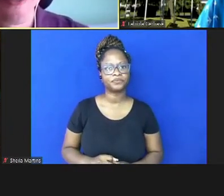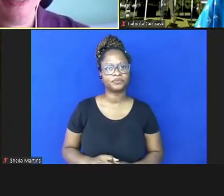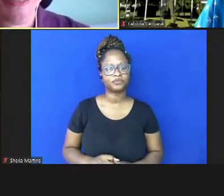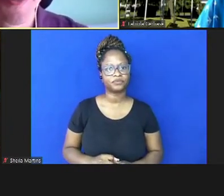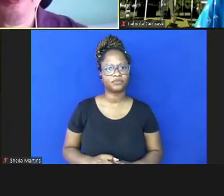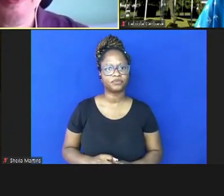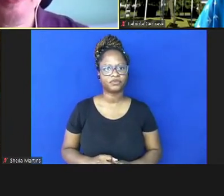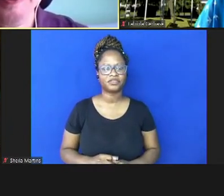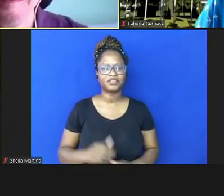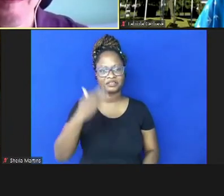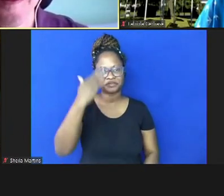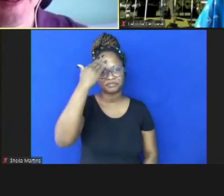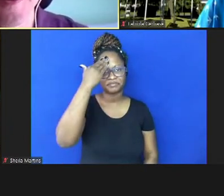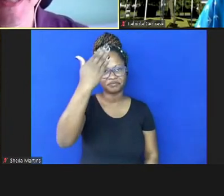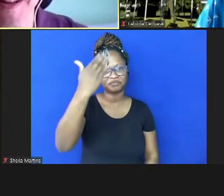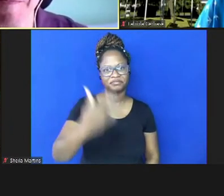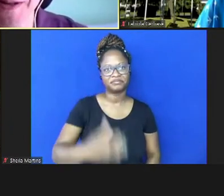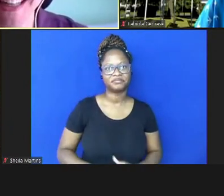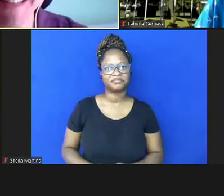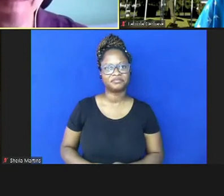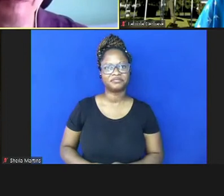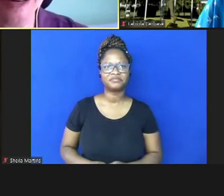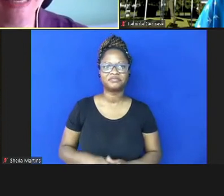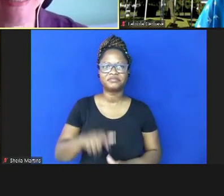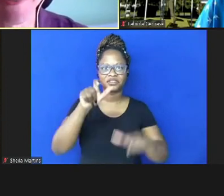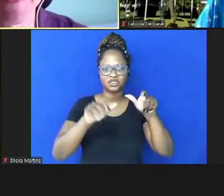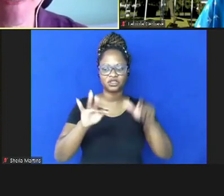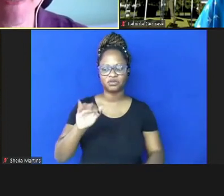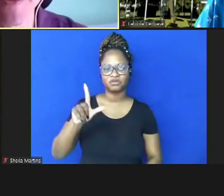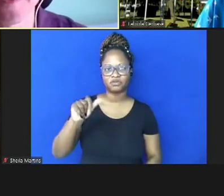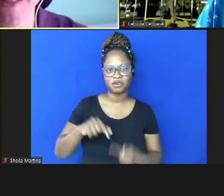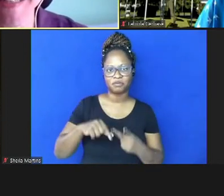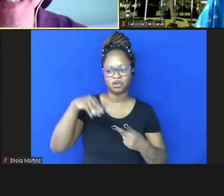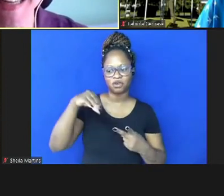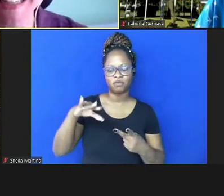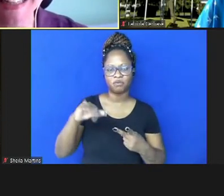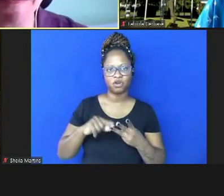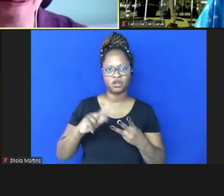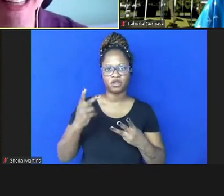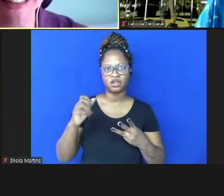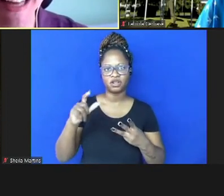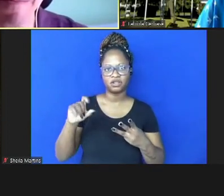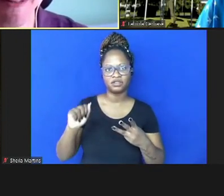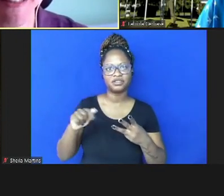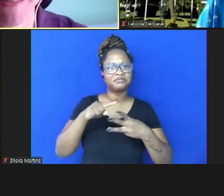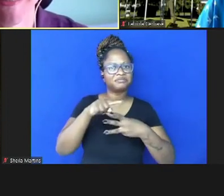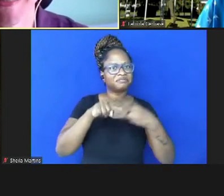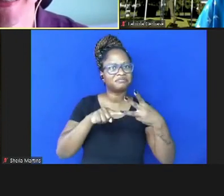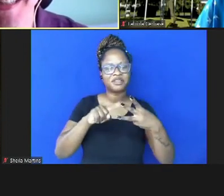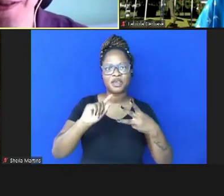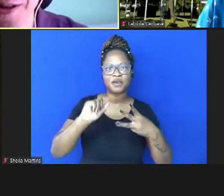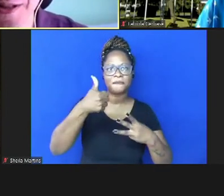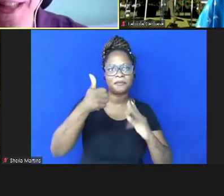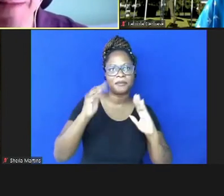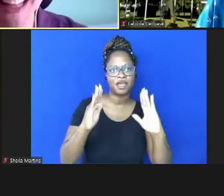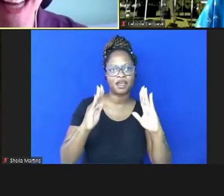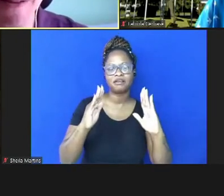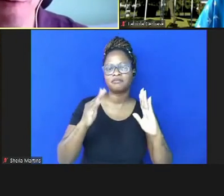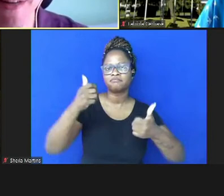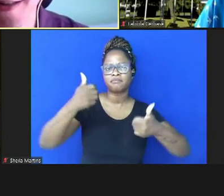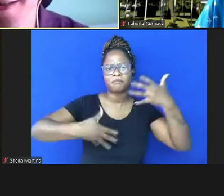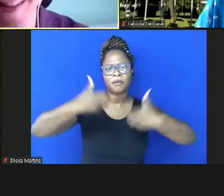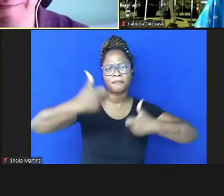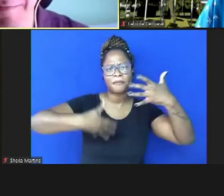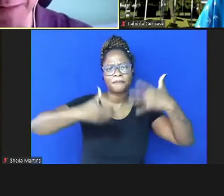Muito obrigado, professoras Fabiola, Mônica, Heloísa. Eu acho que foi excelente essa primeira etapa desse nosso